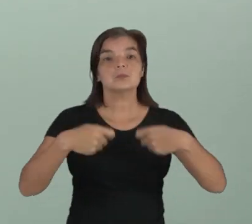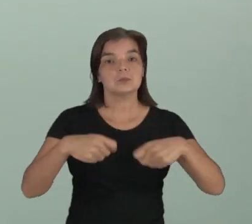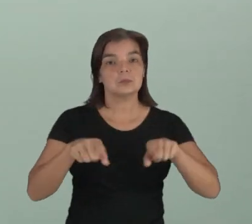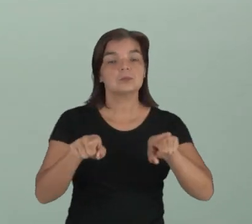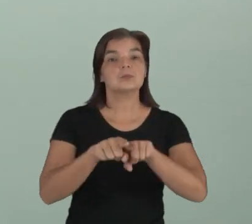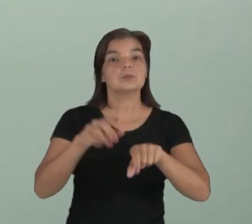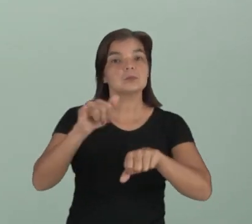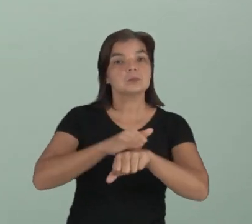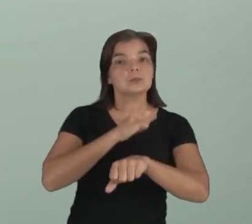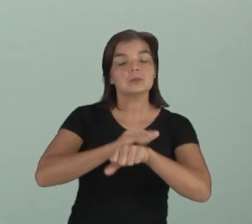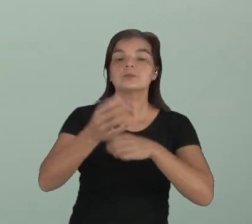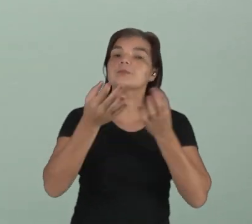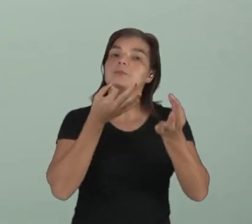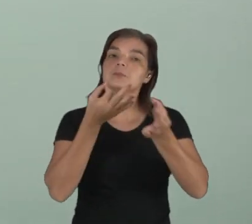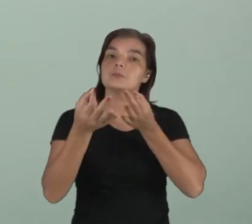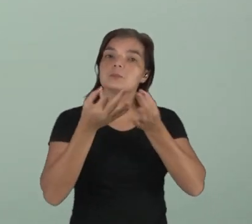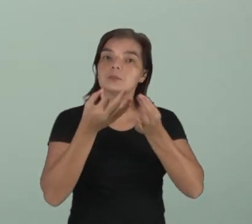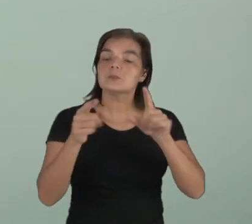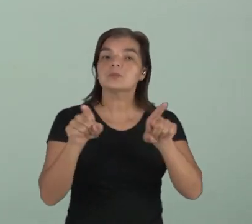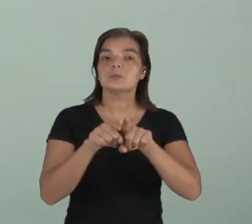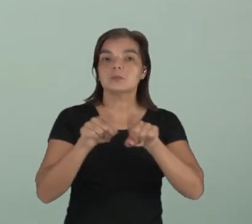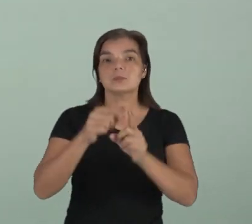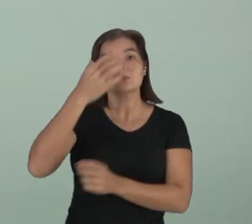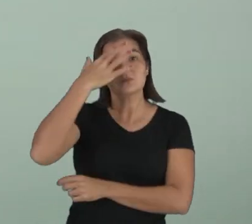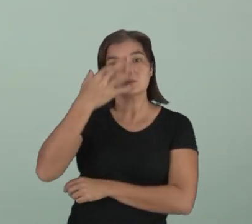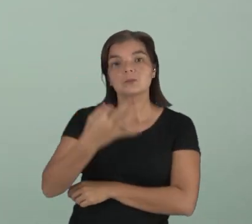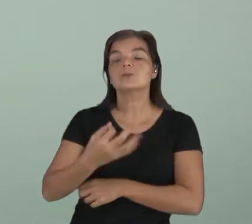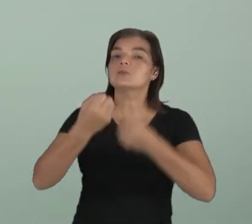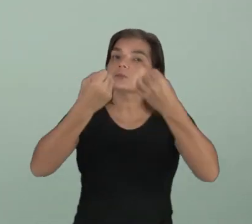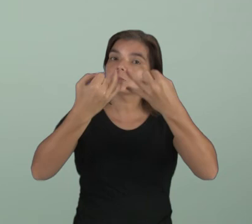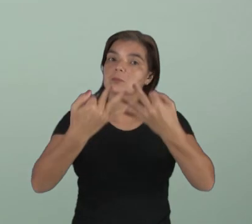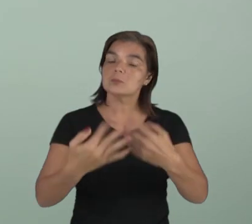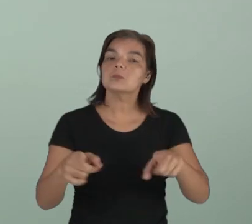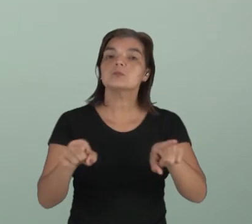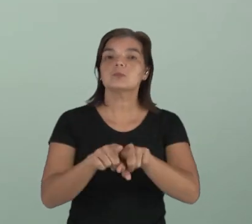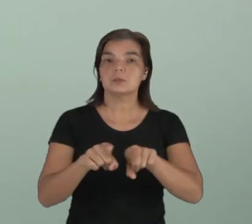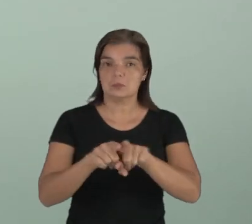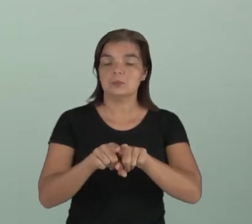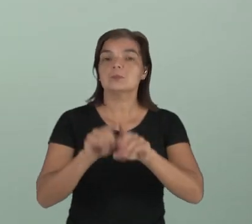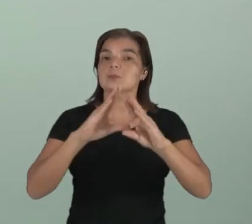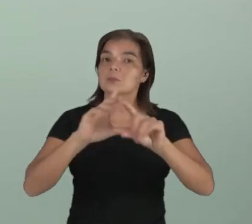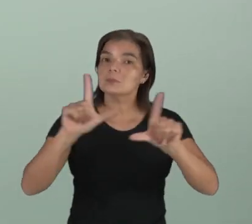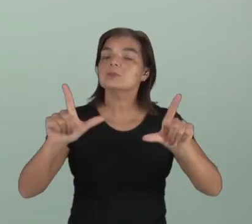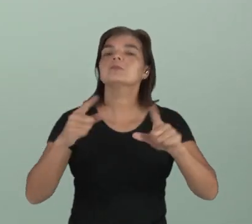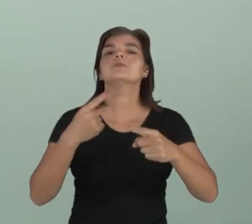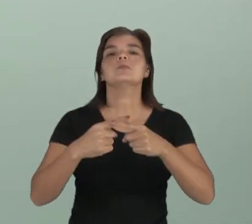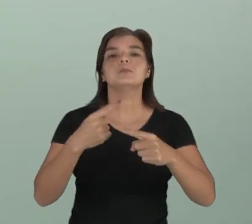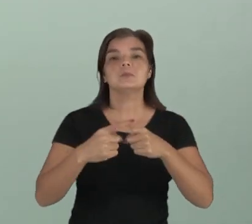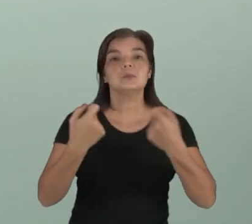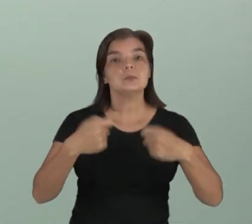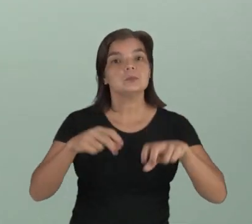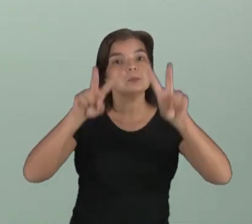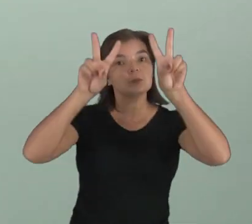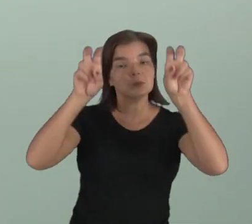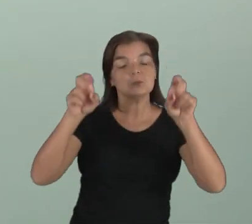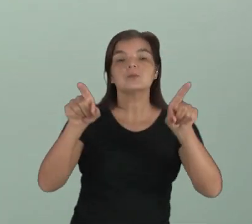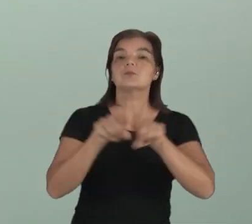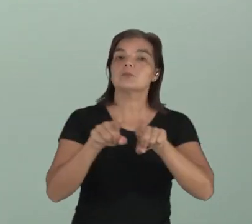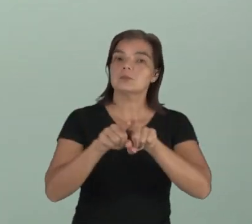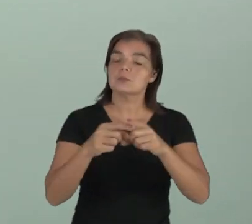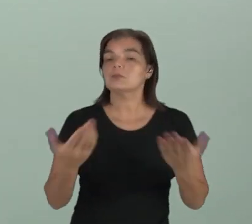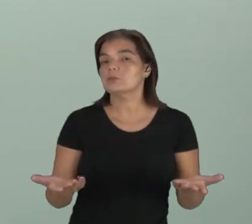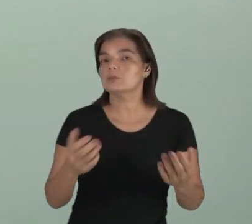preciso de estratégias argumentativas, justificativas, explicações por que eu defendo,